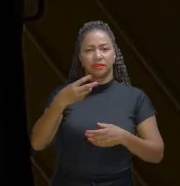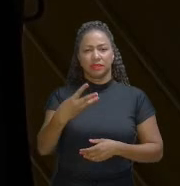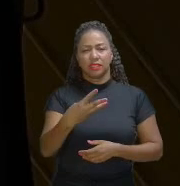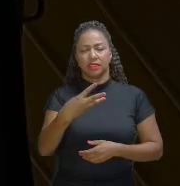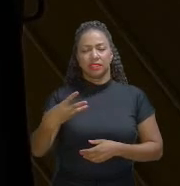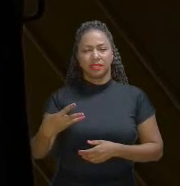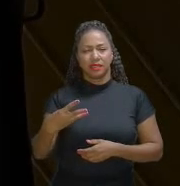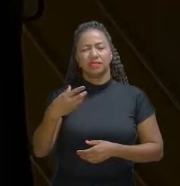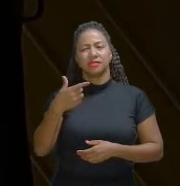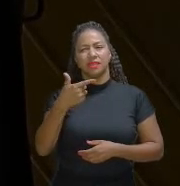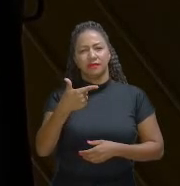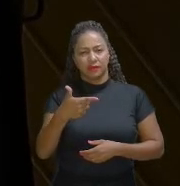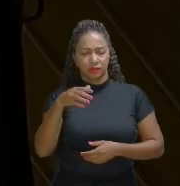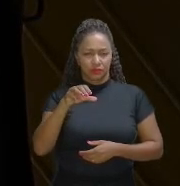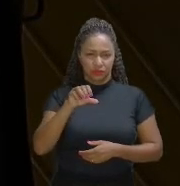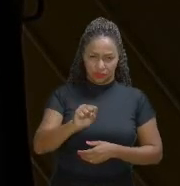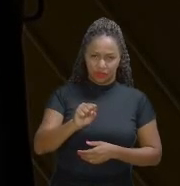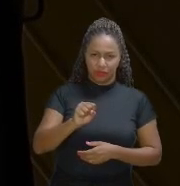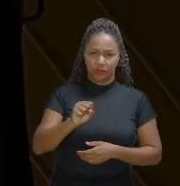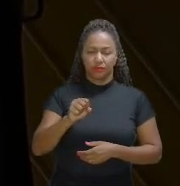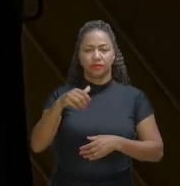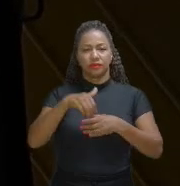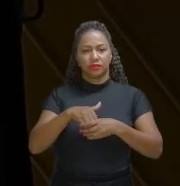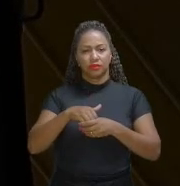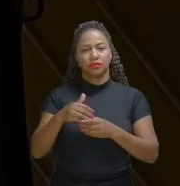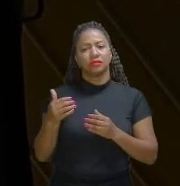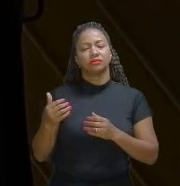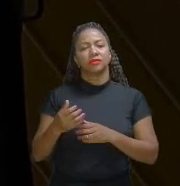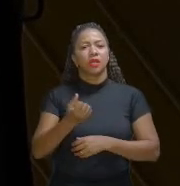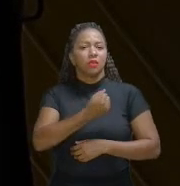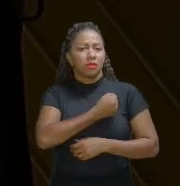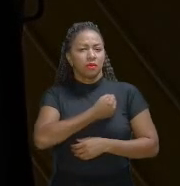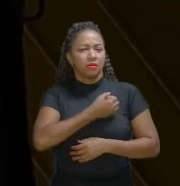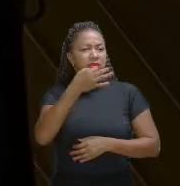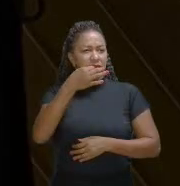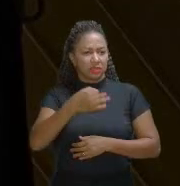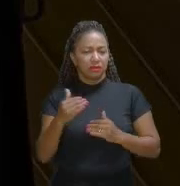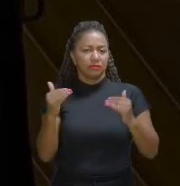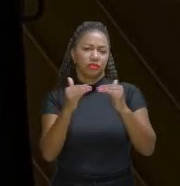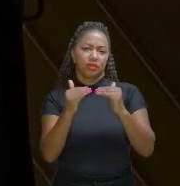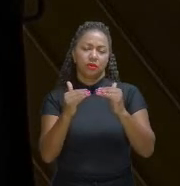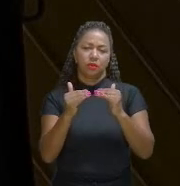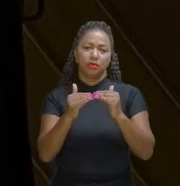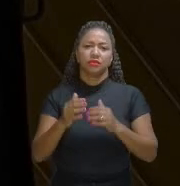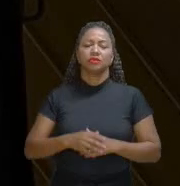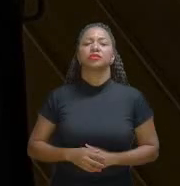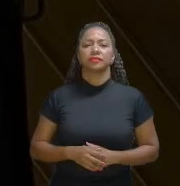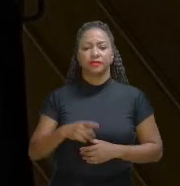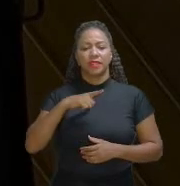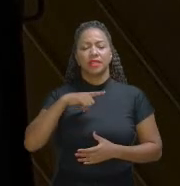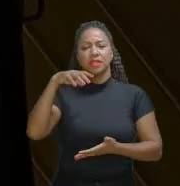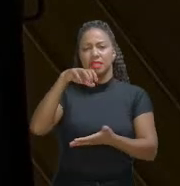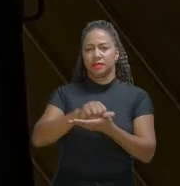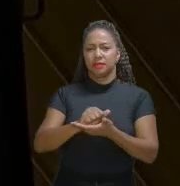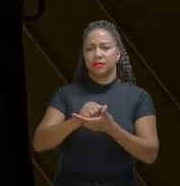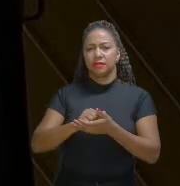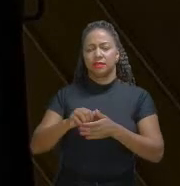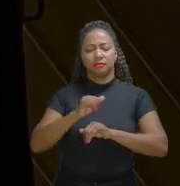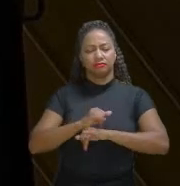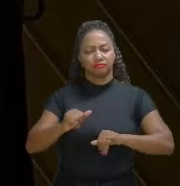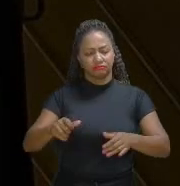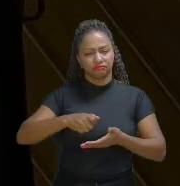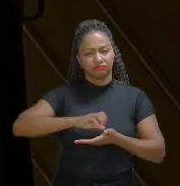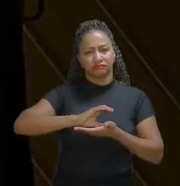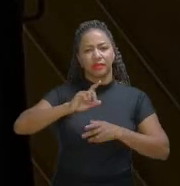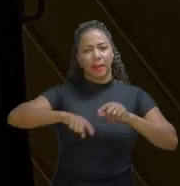28 votos, repito, número compatível com a densidade eleitoral local. Há registros de despesas de campanha com